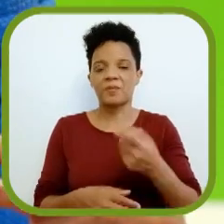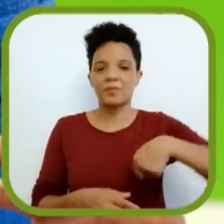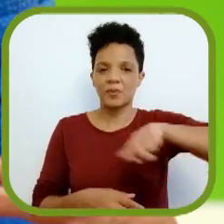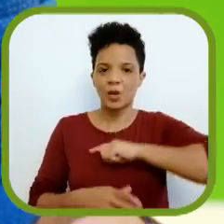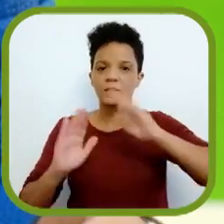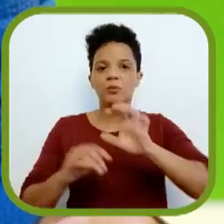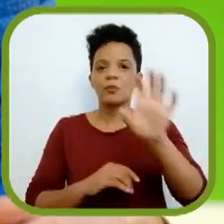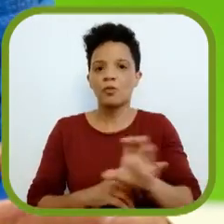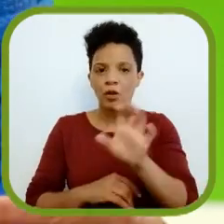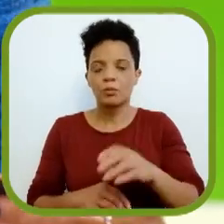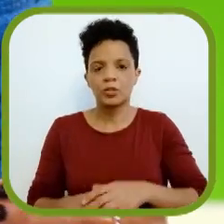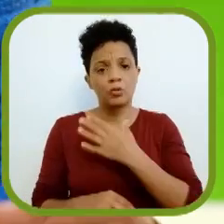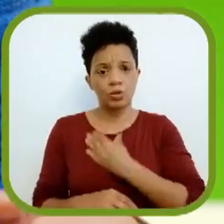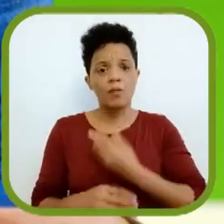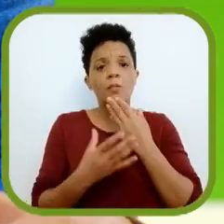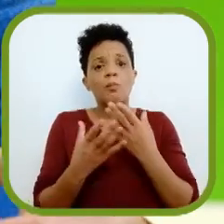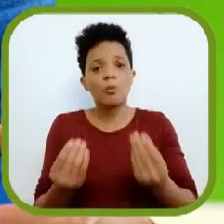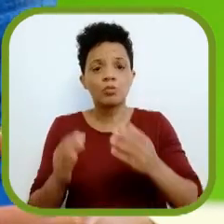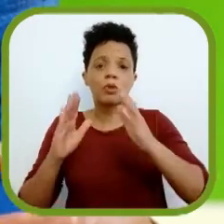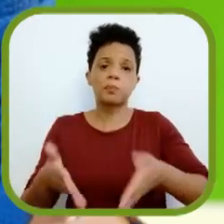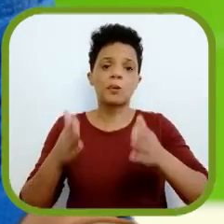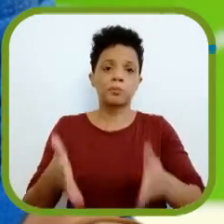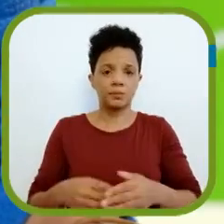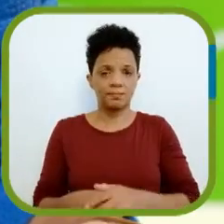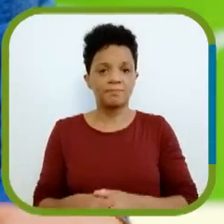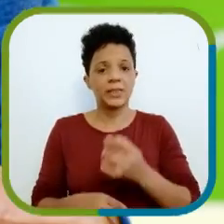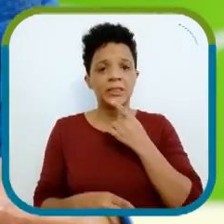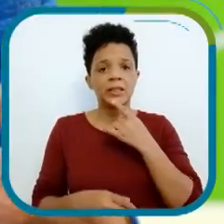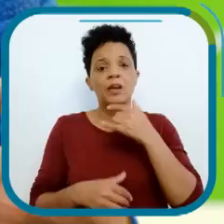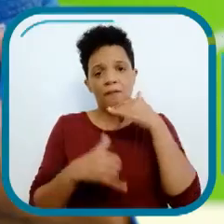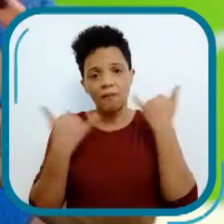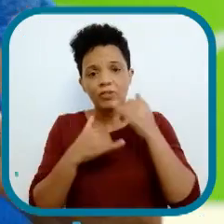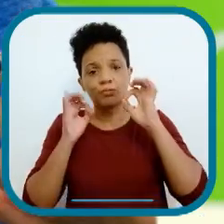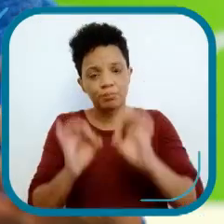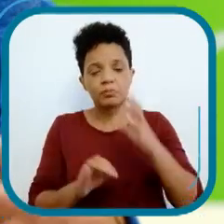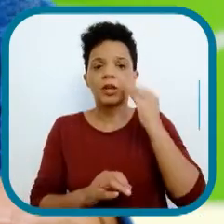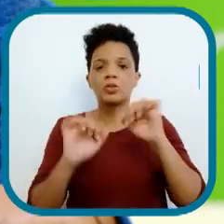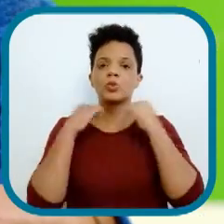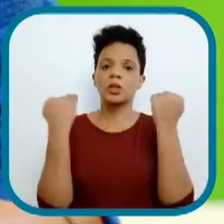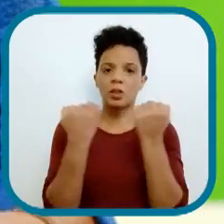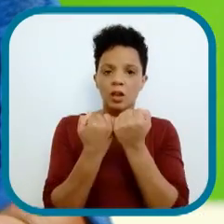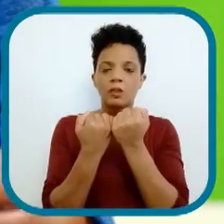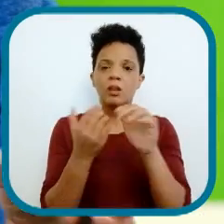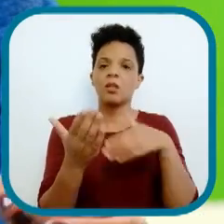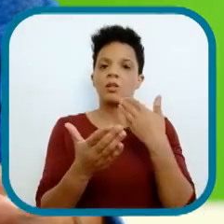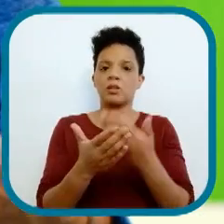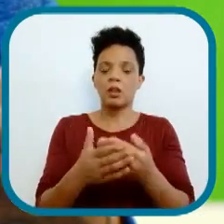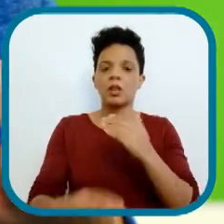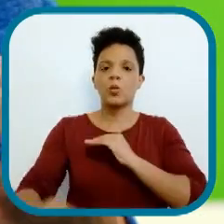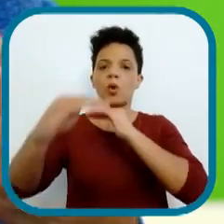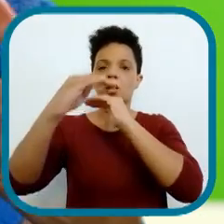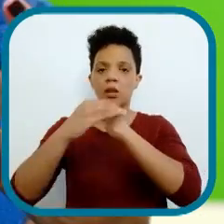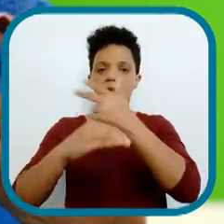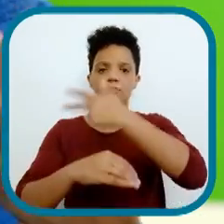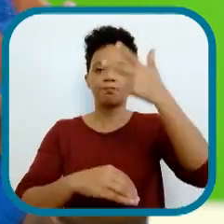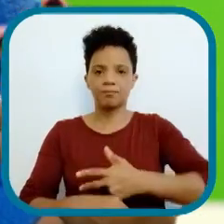E, portanto, precisamos destes mecanismos. Eu gostaria muito que não precisássemos. Seria mesmo muito feliz e acho que a sociedade chegaria ao seu